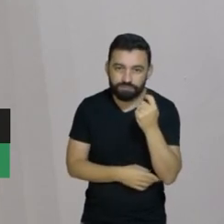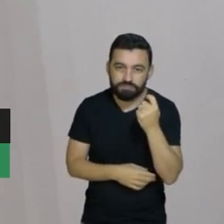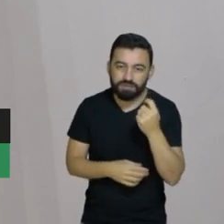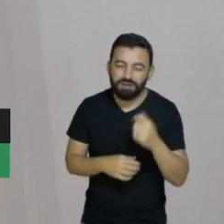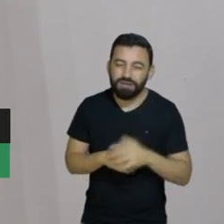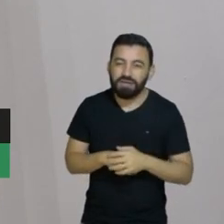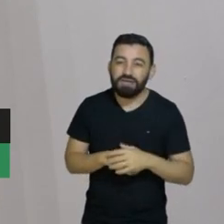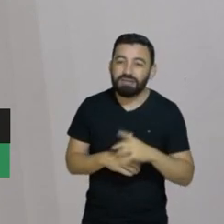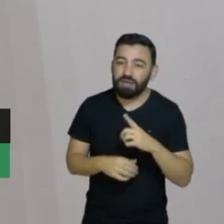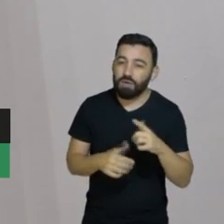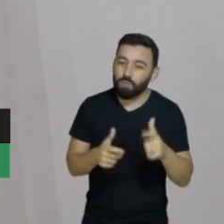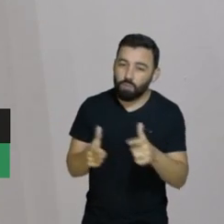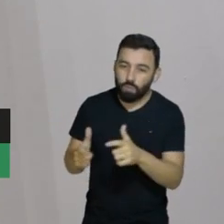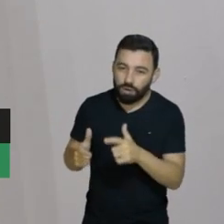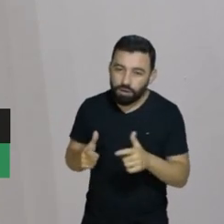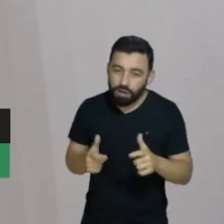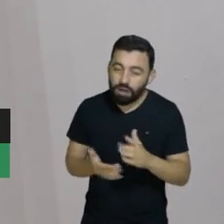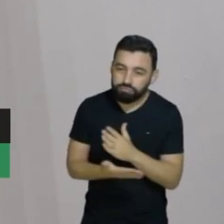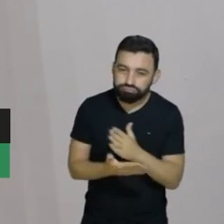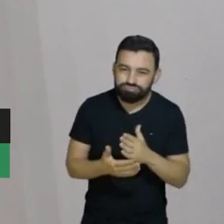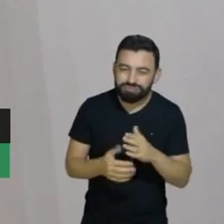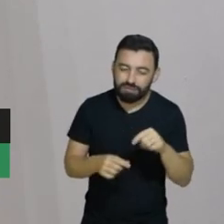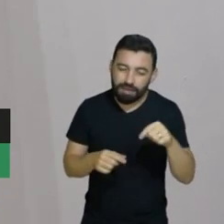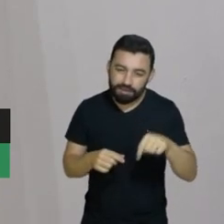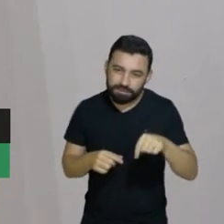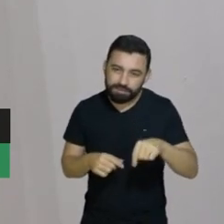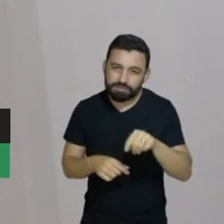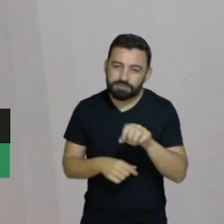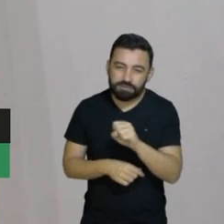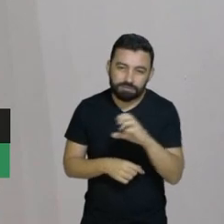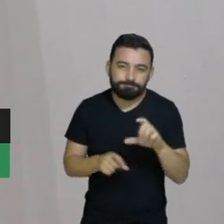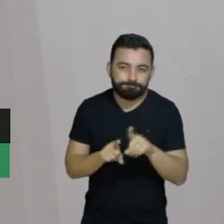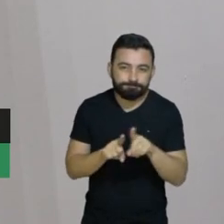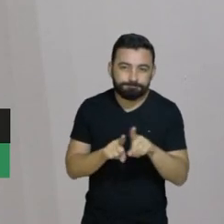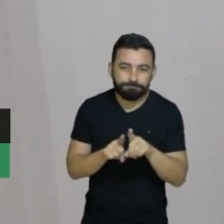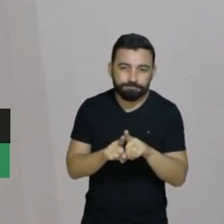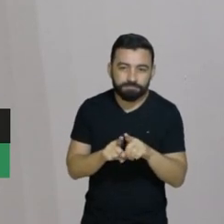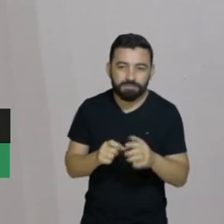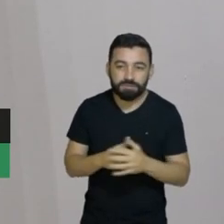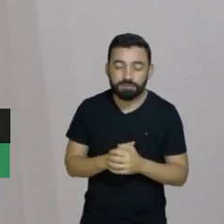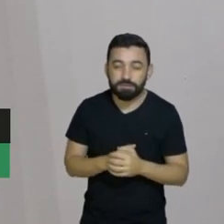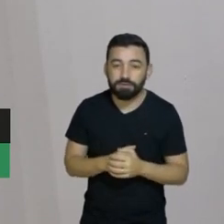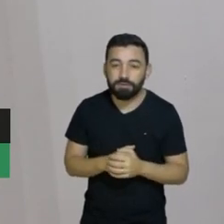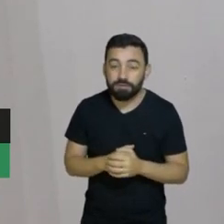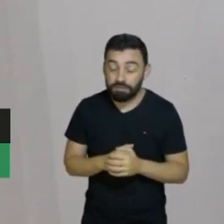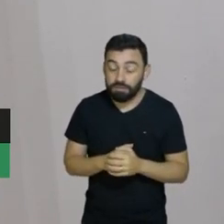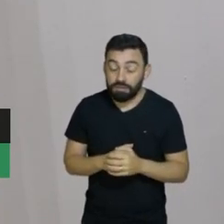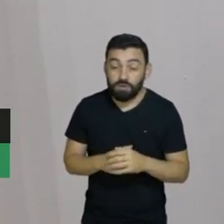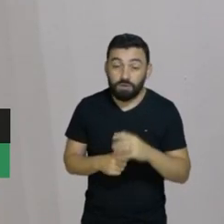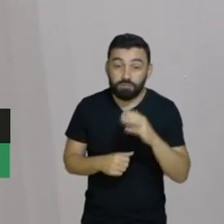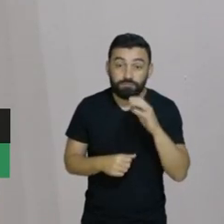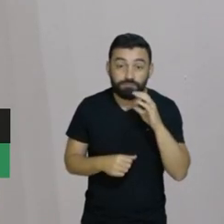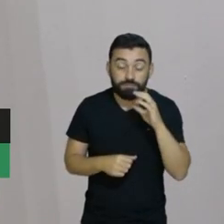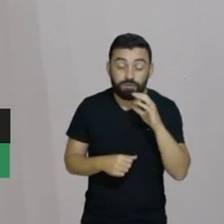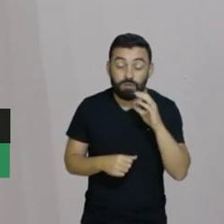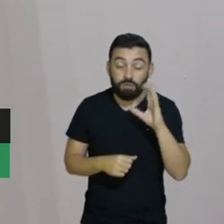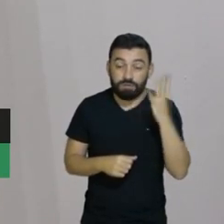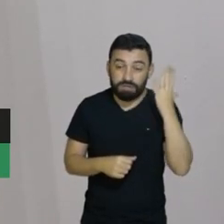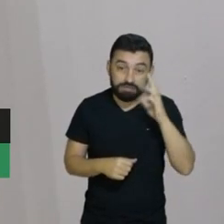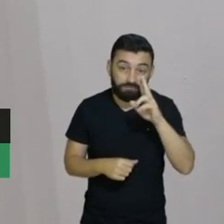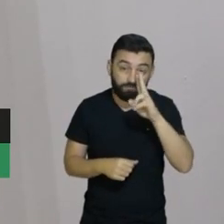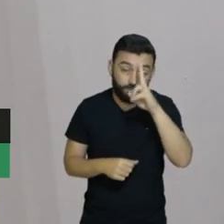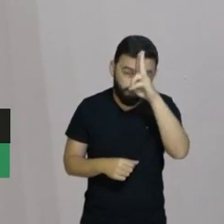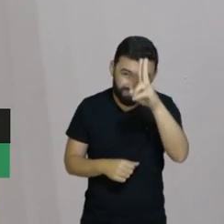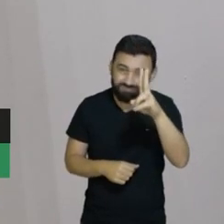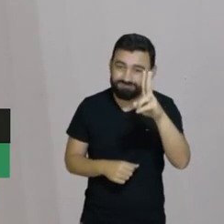algumas localidades do estado de Santa Catarina. São eventos de maior intensidade, mas que